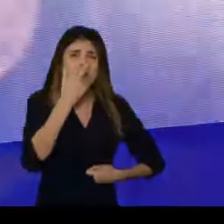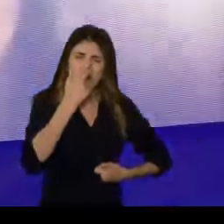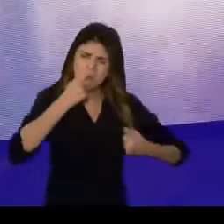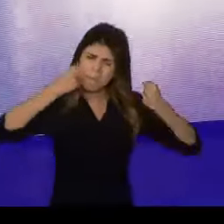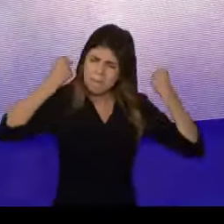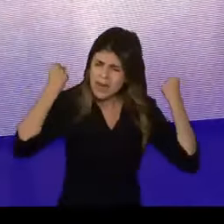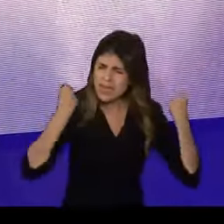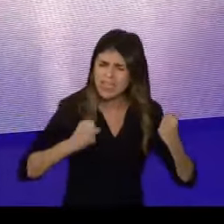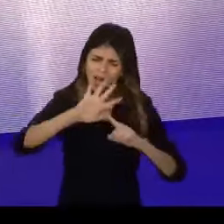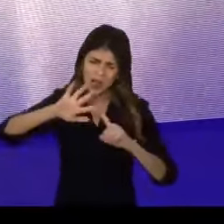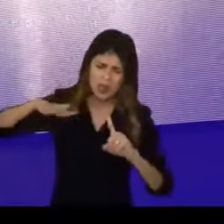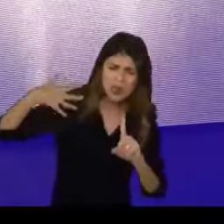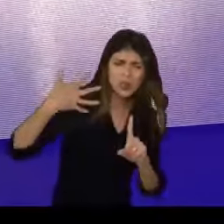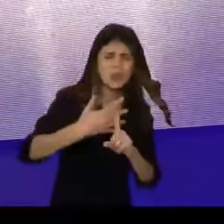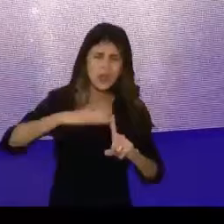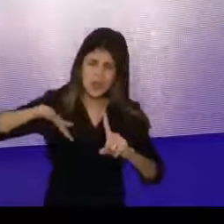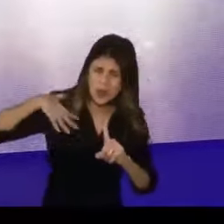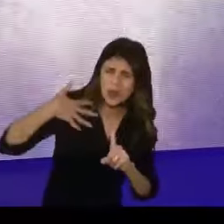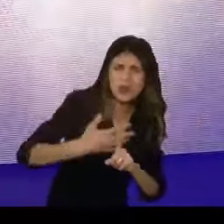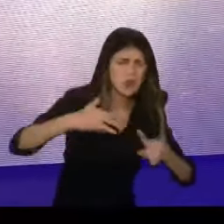mais e mais.